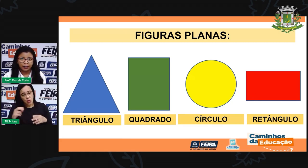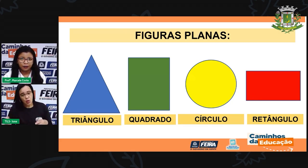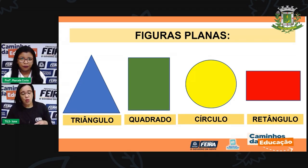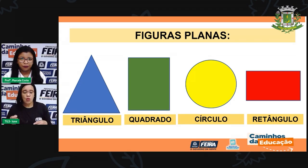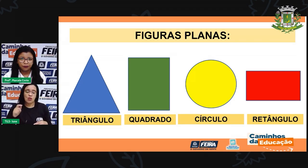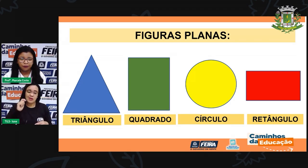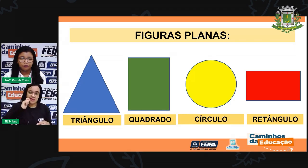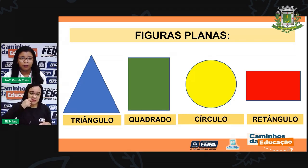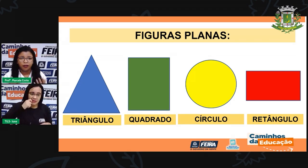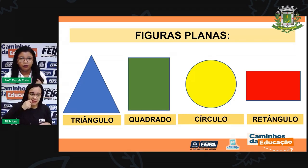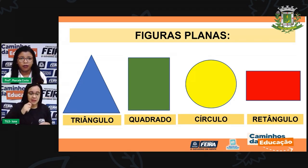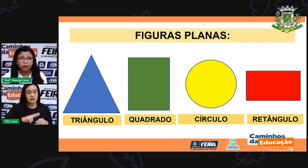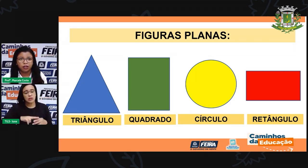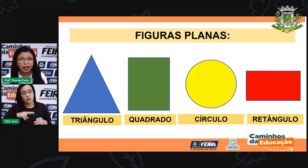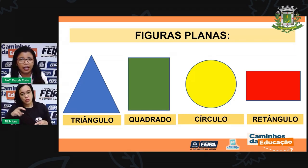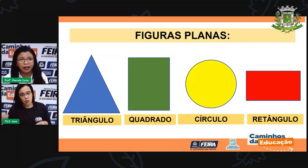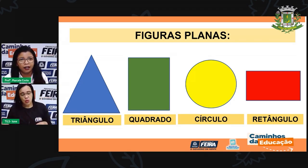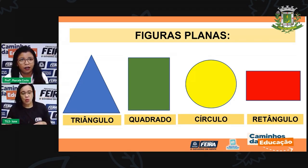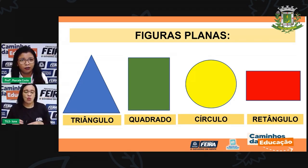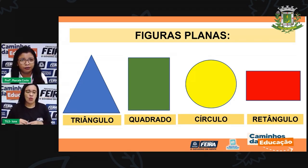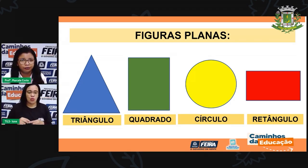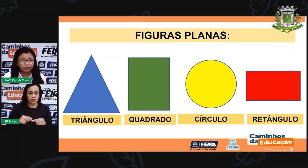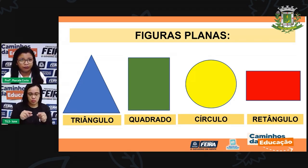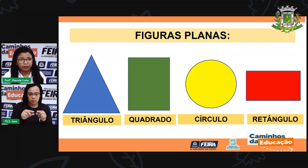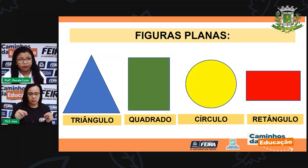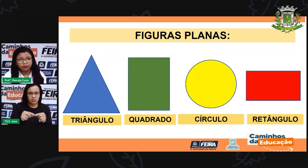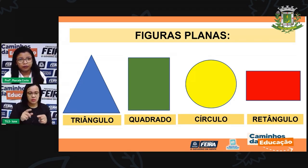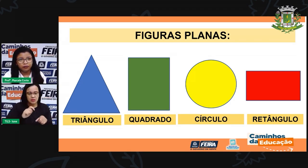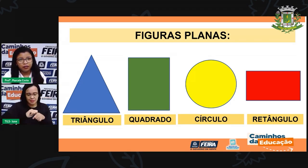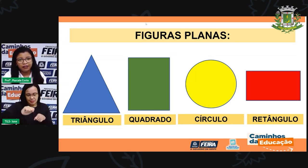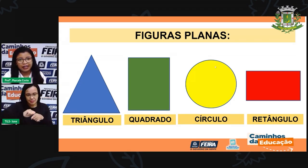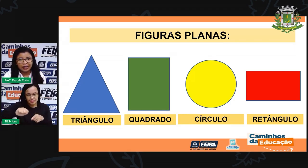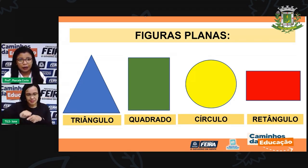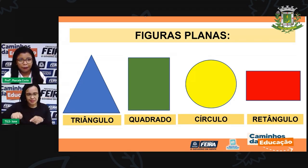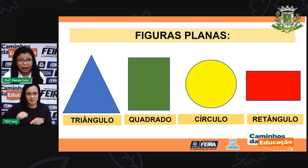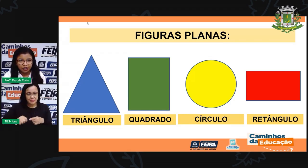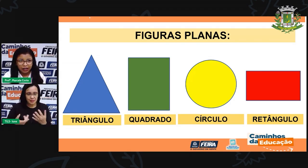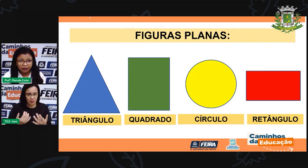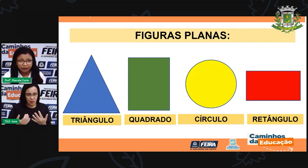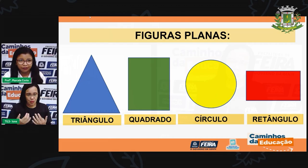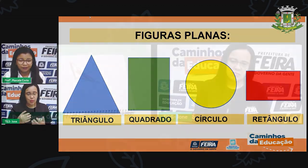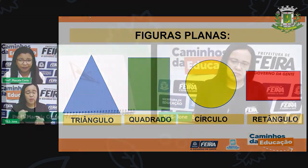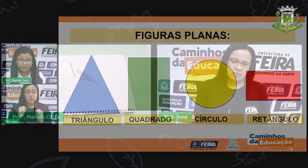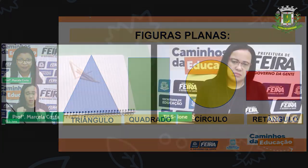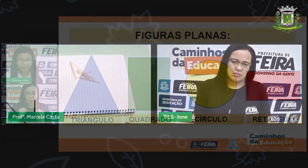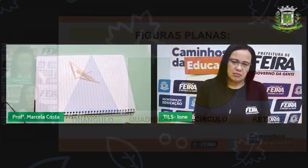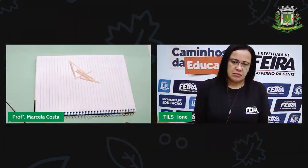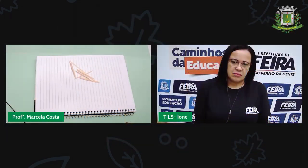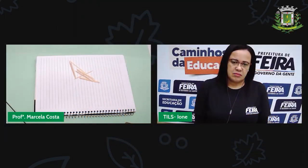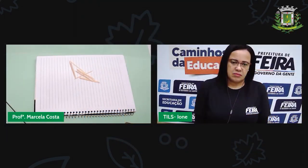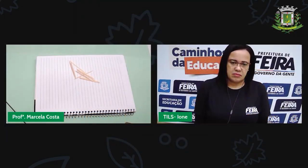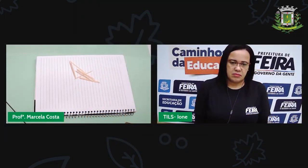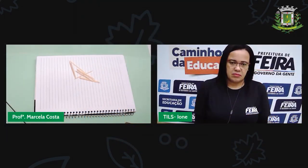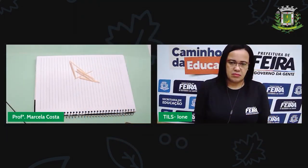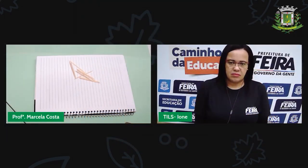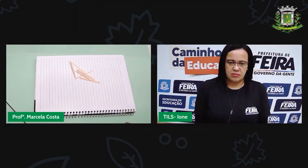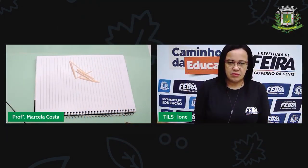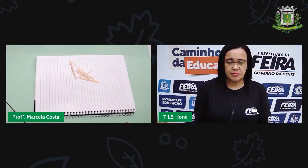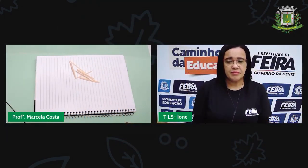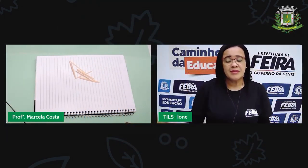usar palitos de churrasco, pode usar palitos de picolé, pode usar canudos, pode